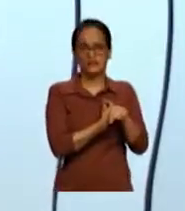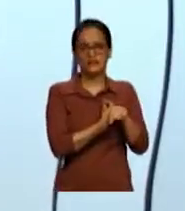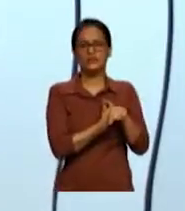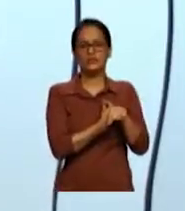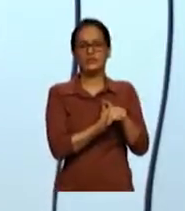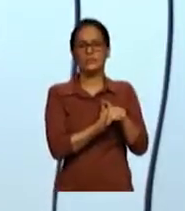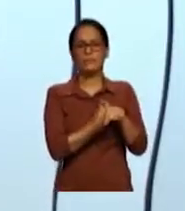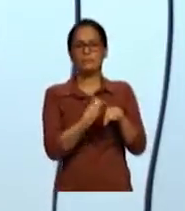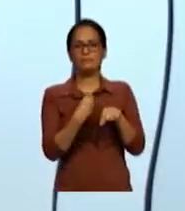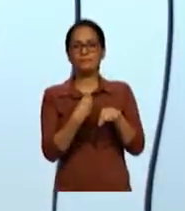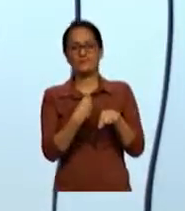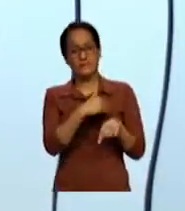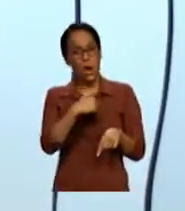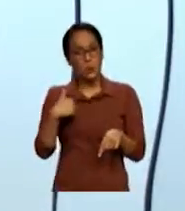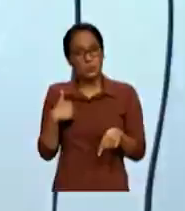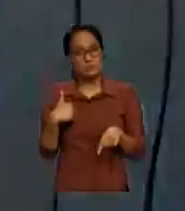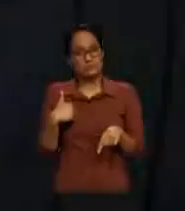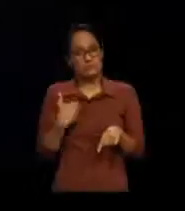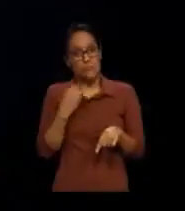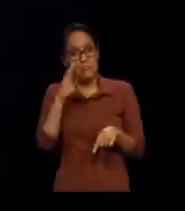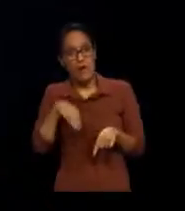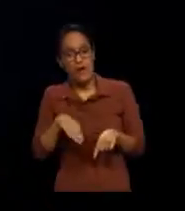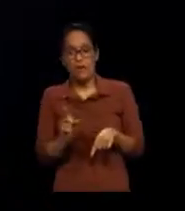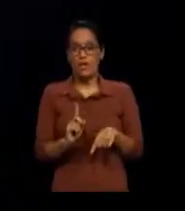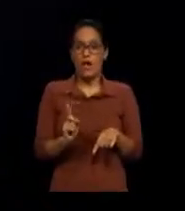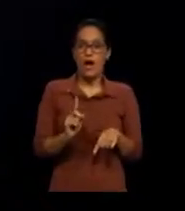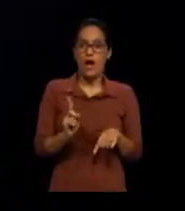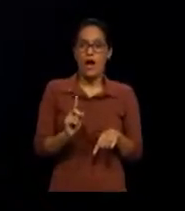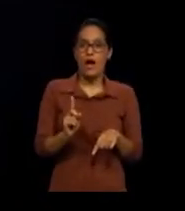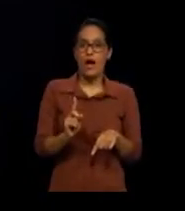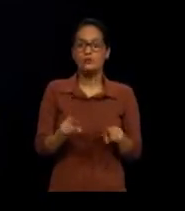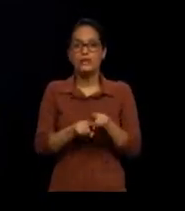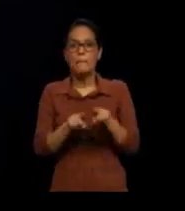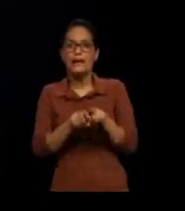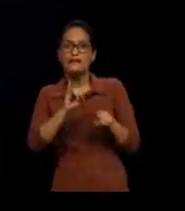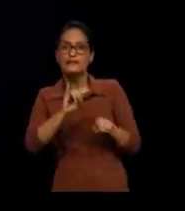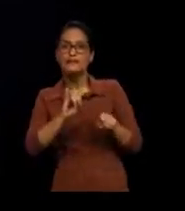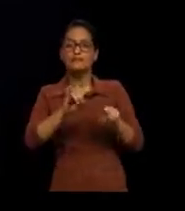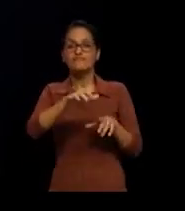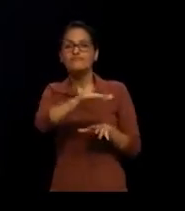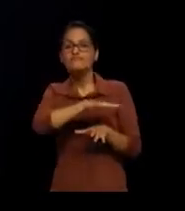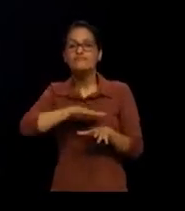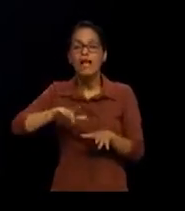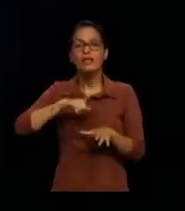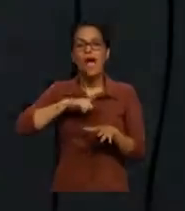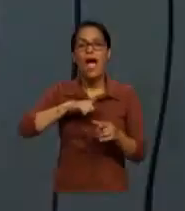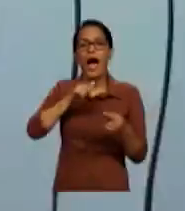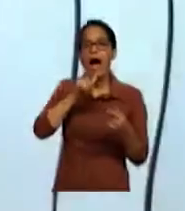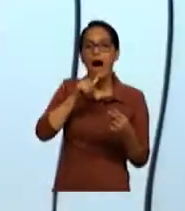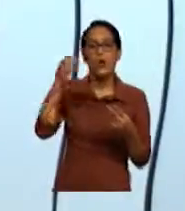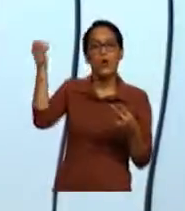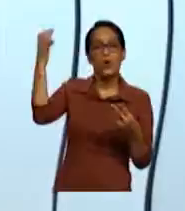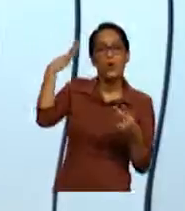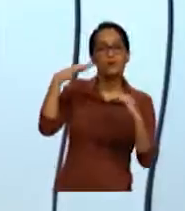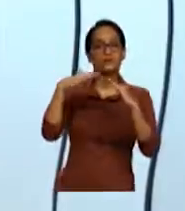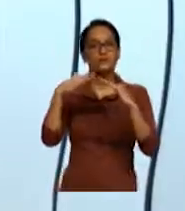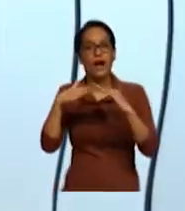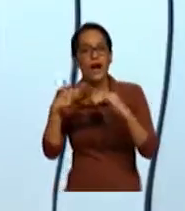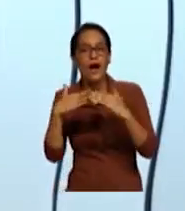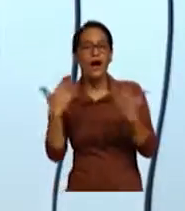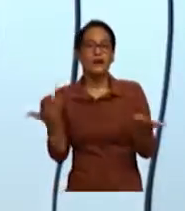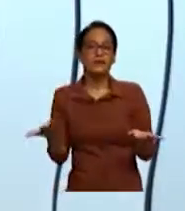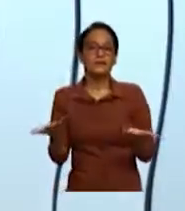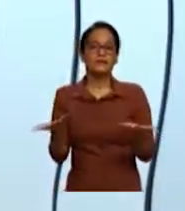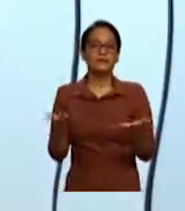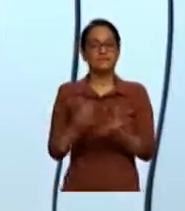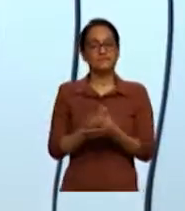para medir o índice de saúde, porcentagem de saneamento básico, dentre outros fatores. Trouxe aqui